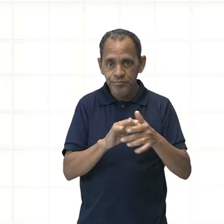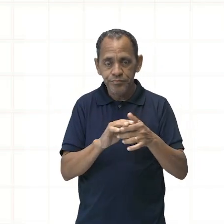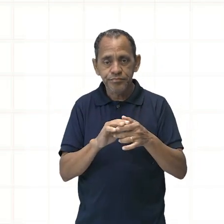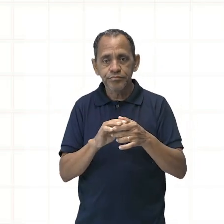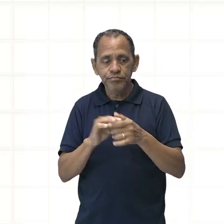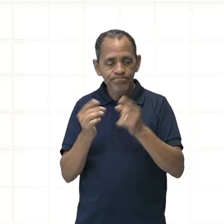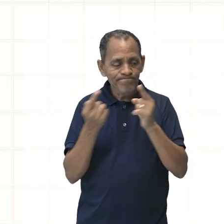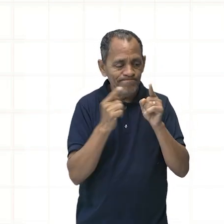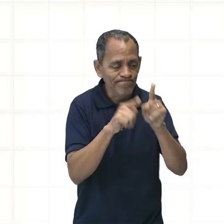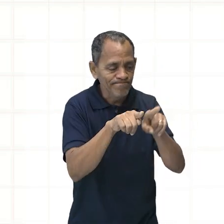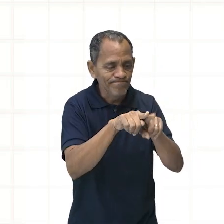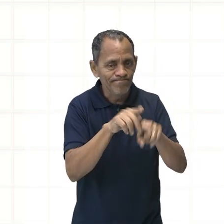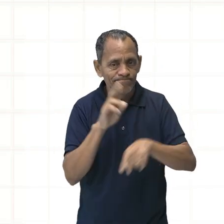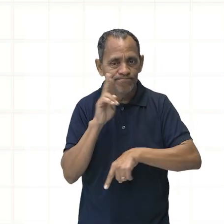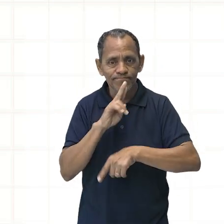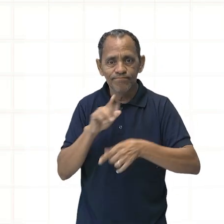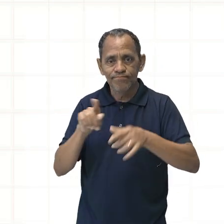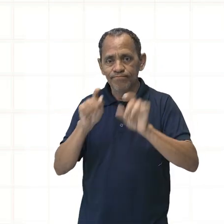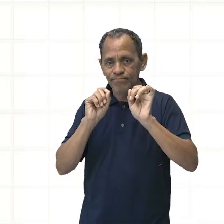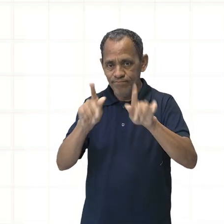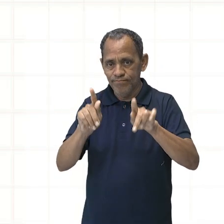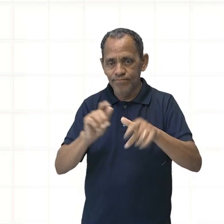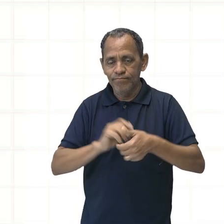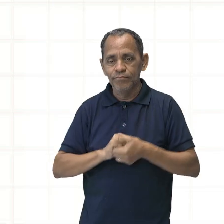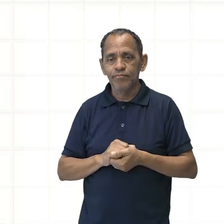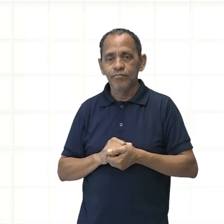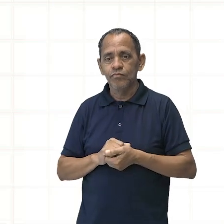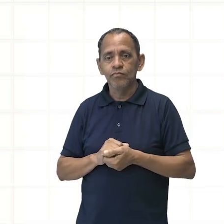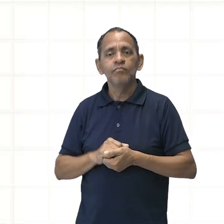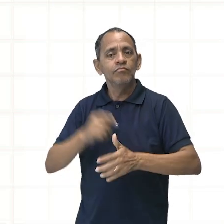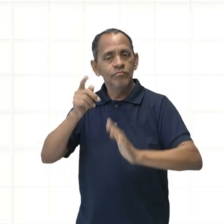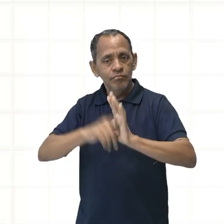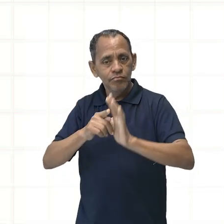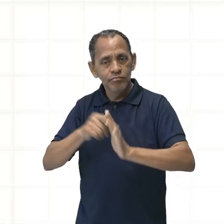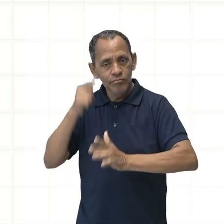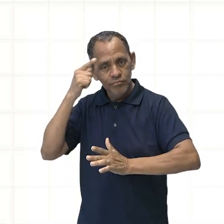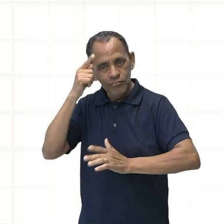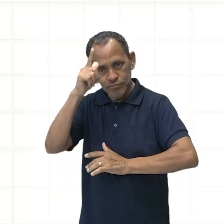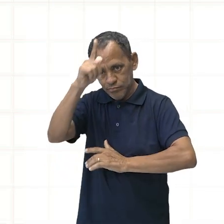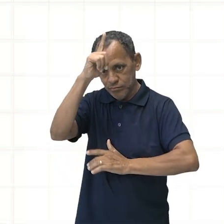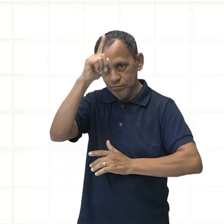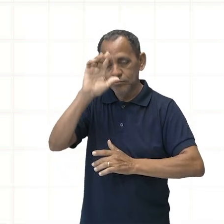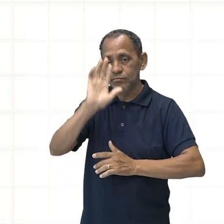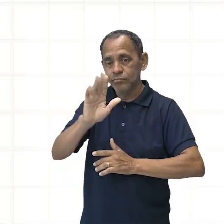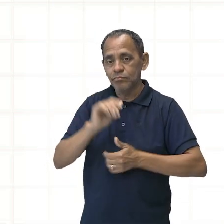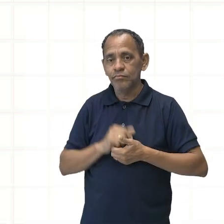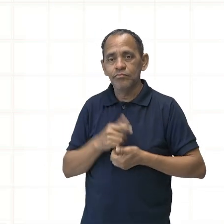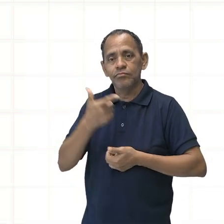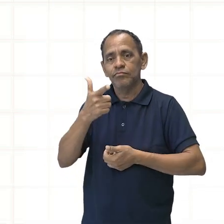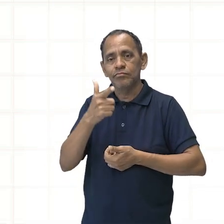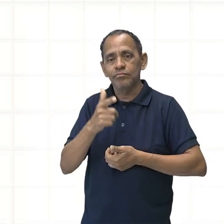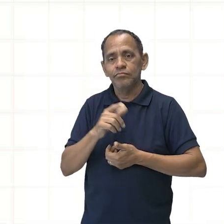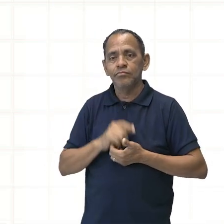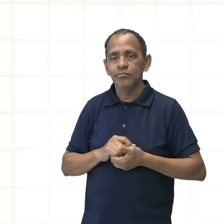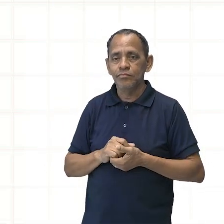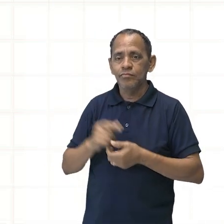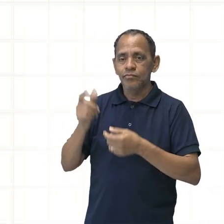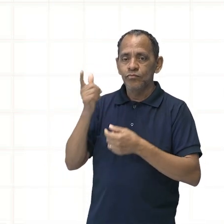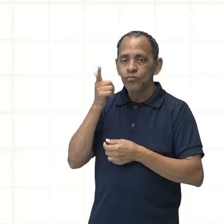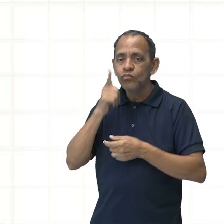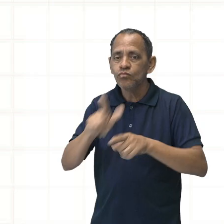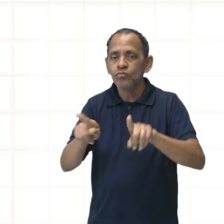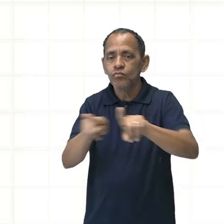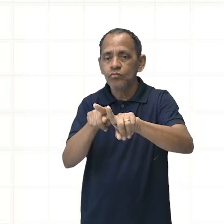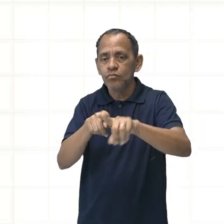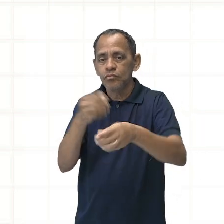Rússia, certo? Esse foi um plano idealizado pelos alemães, porém ele não obteve sucesso. A outra